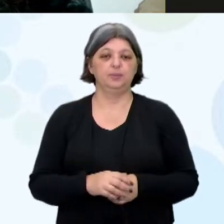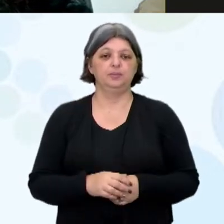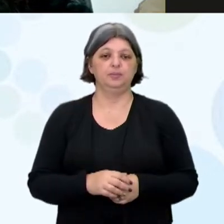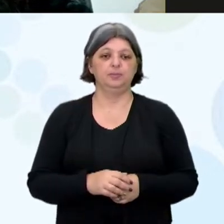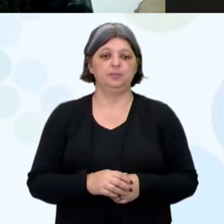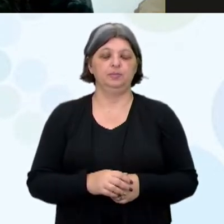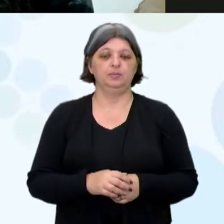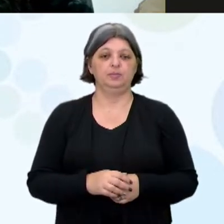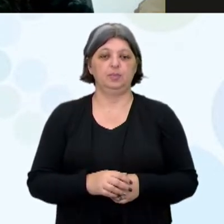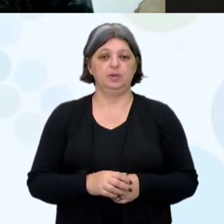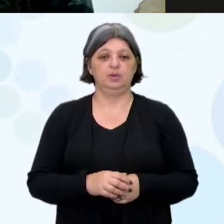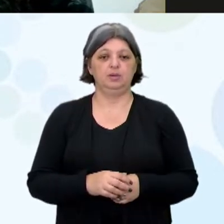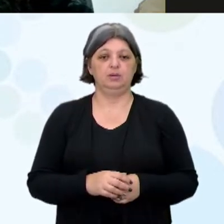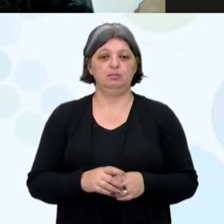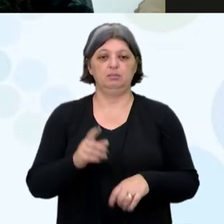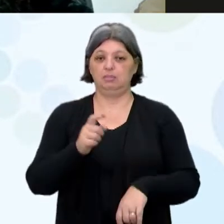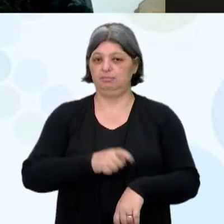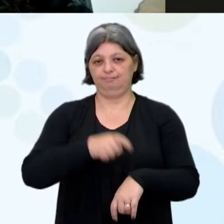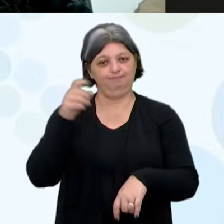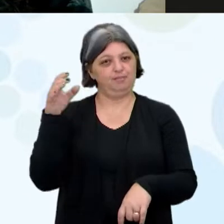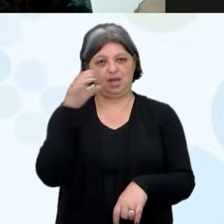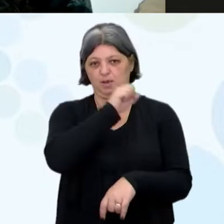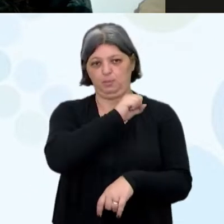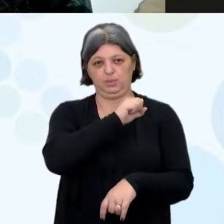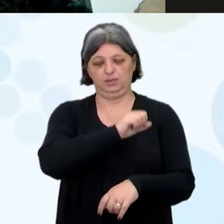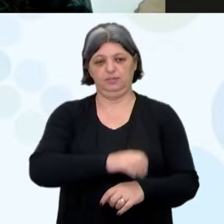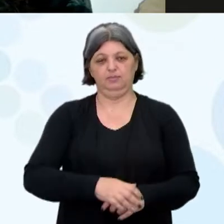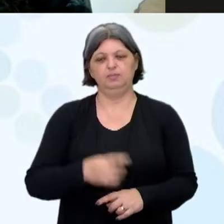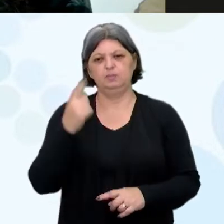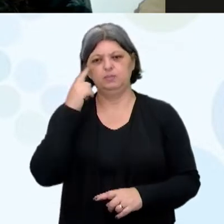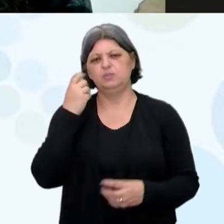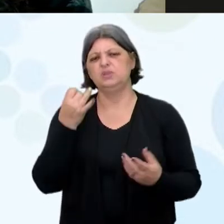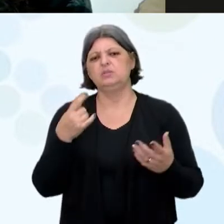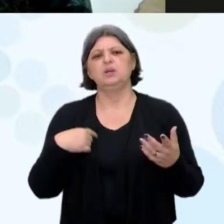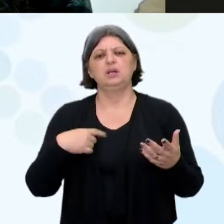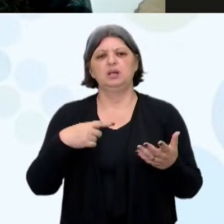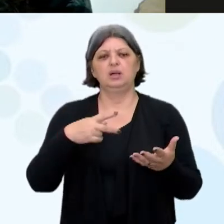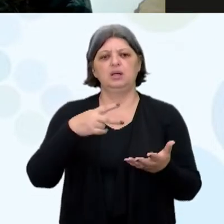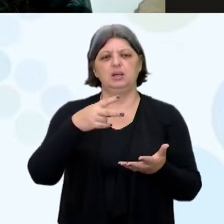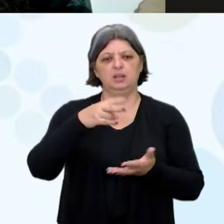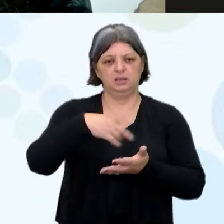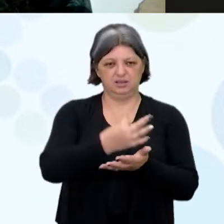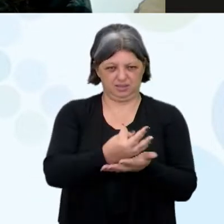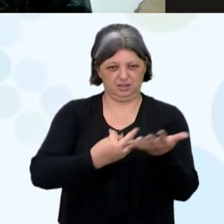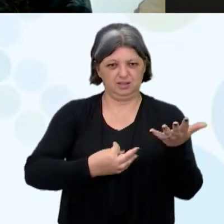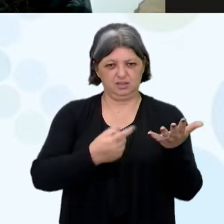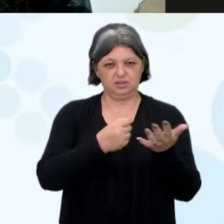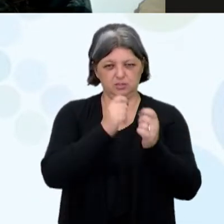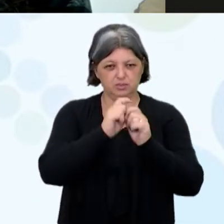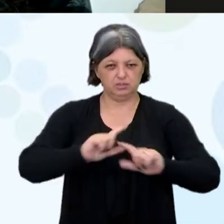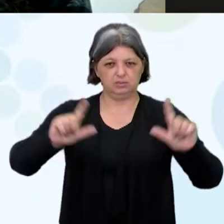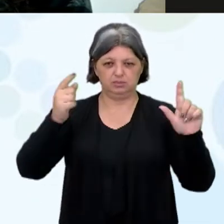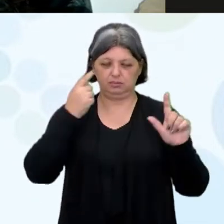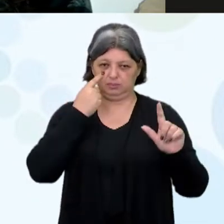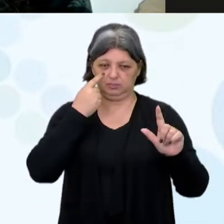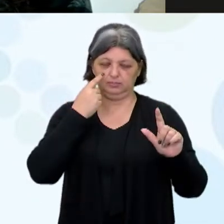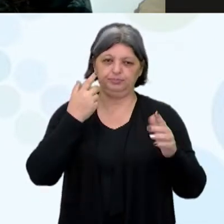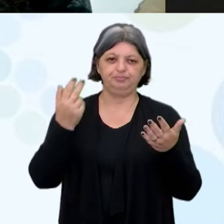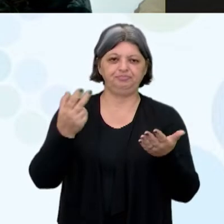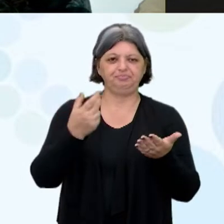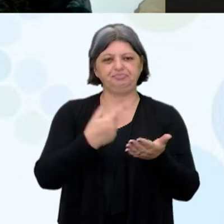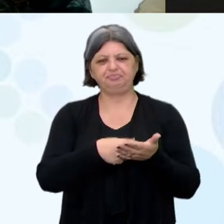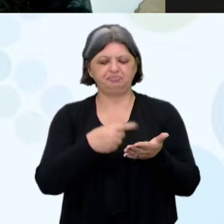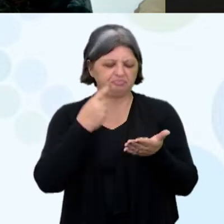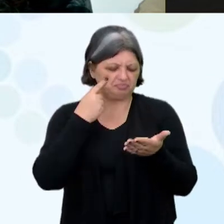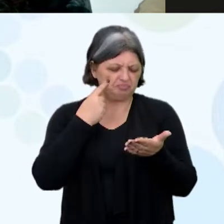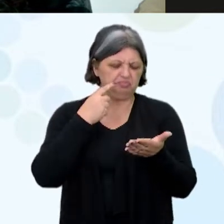uma reflexão instantânea, né? Pensa bem, se você vai ler um texto como aquele que eu coloquei na tela, a pessoa começa a ler o primeiro